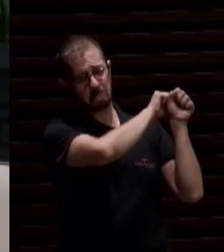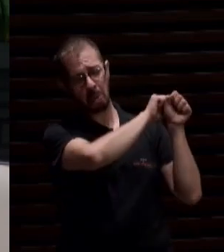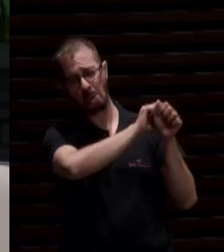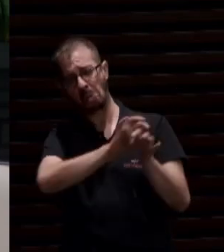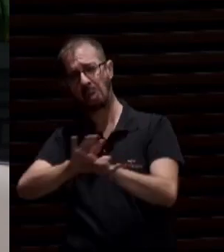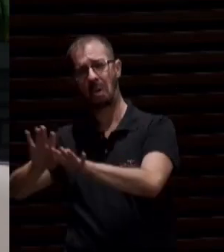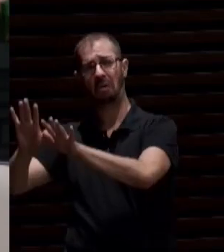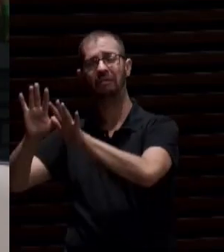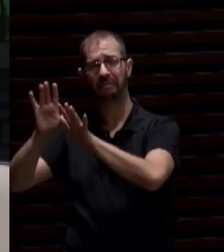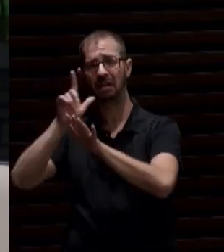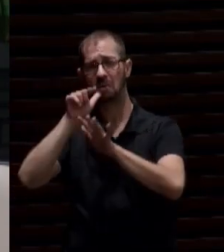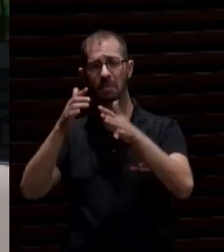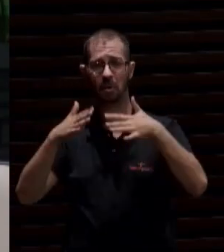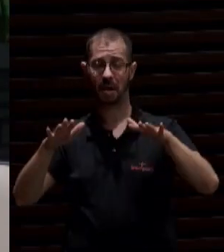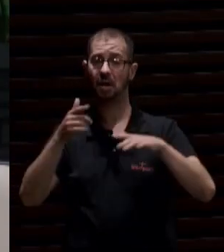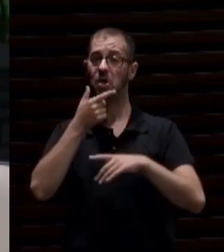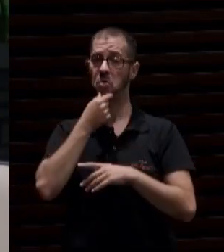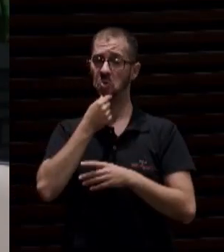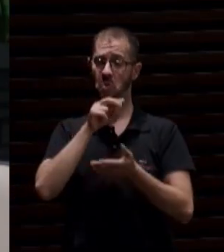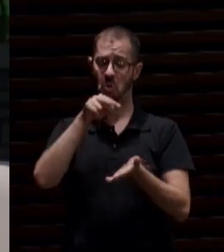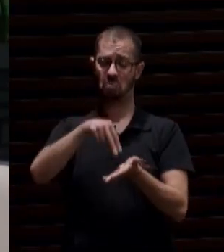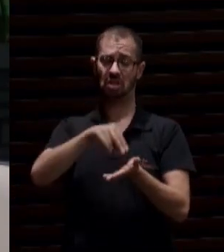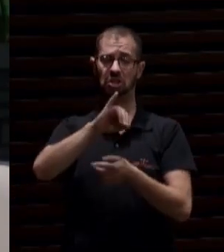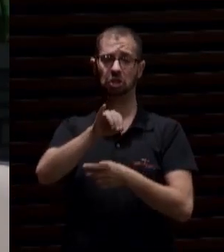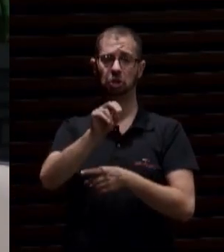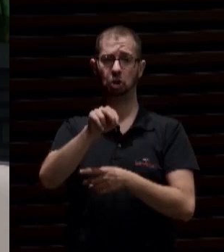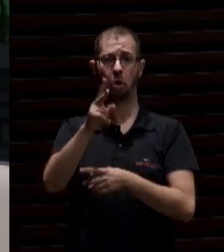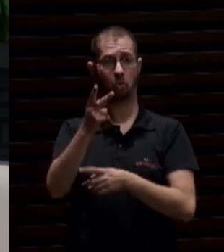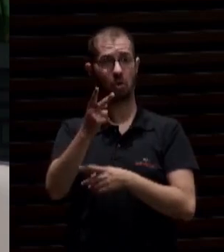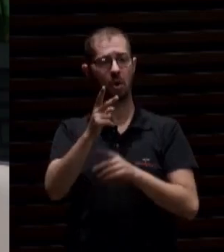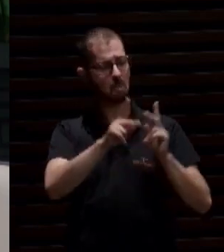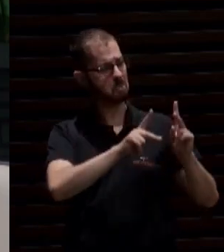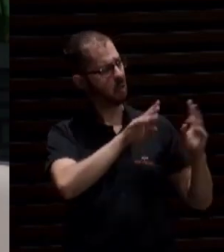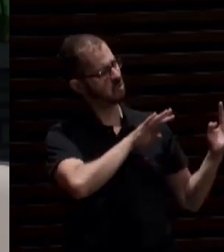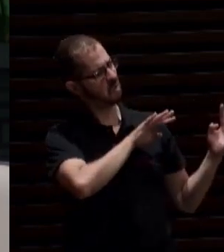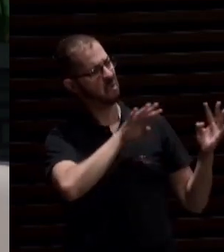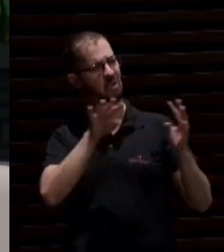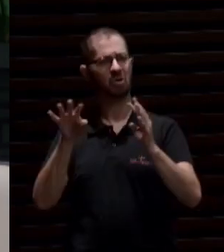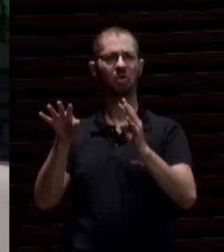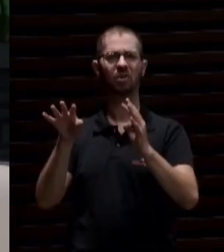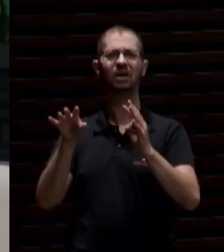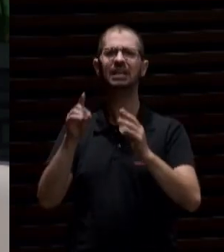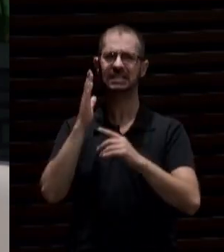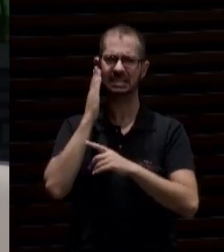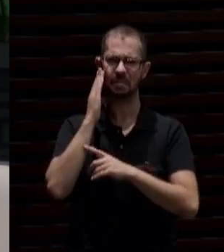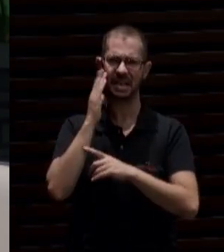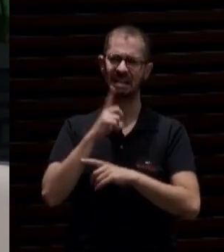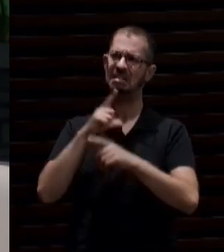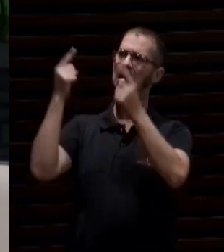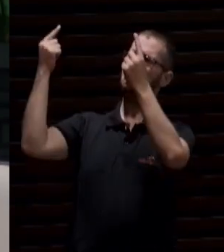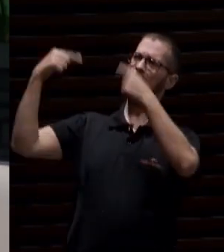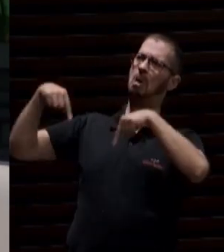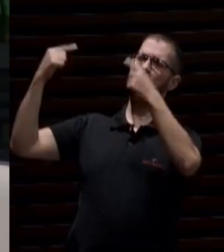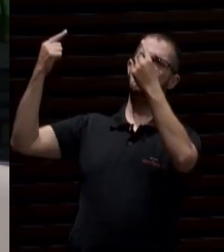mar. E ali estava John Newton. A tripulação olhou para aquele homem, sabia que ele blasfemava constantemente contra